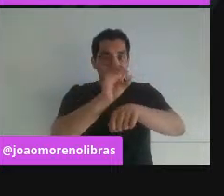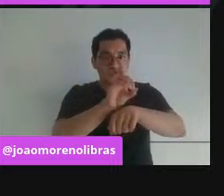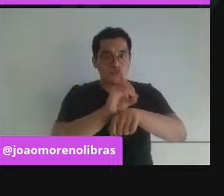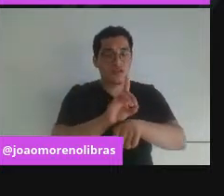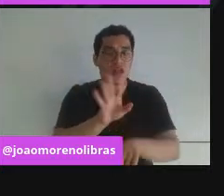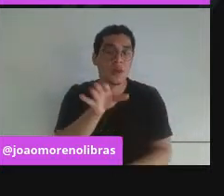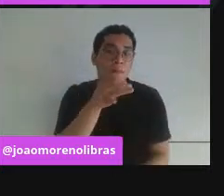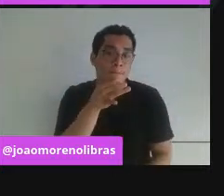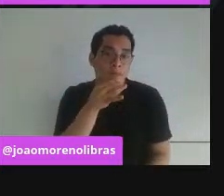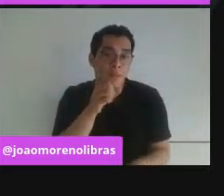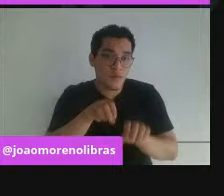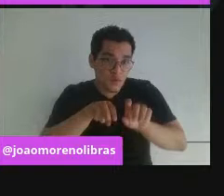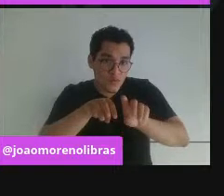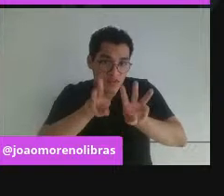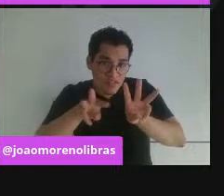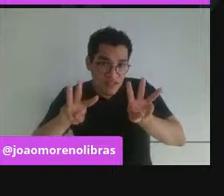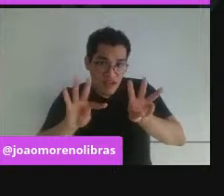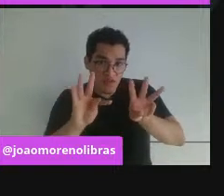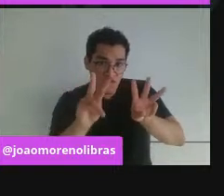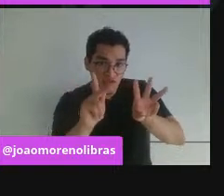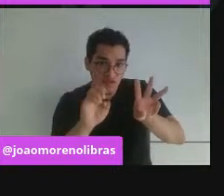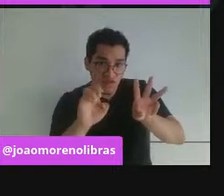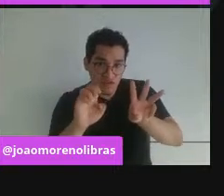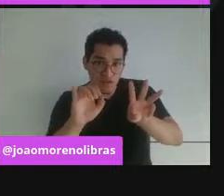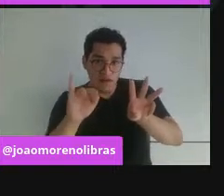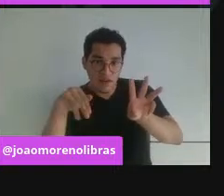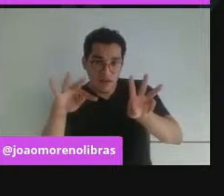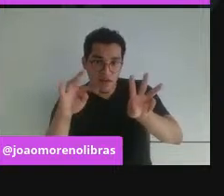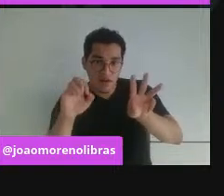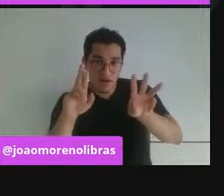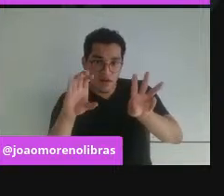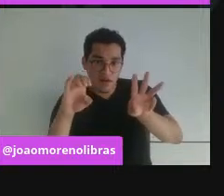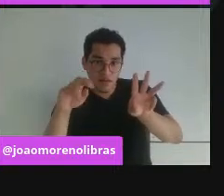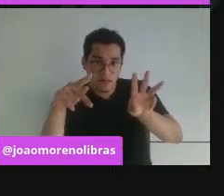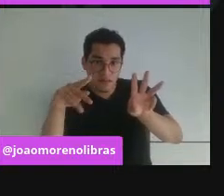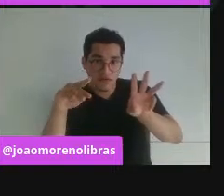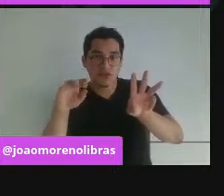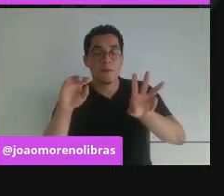de 2019, conforme disse, mas sinto que devo repetir aqui.